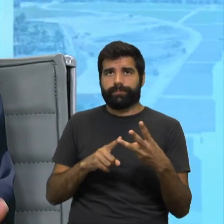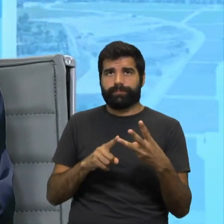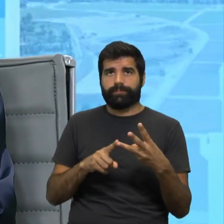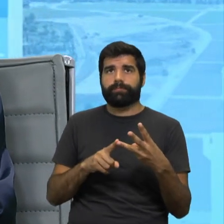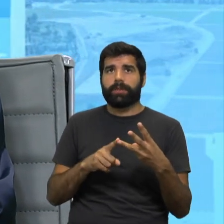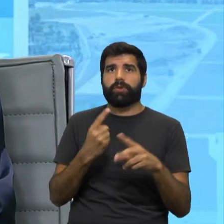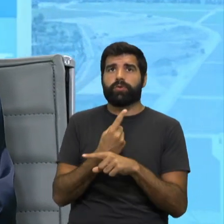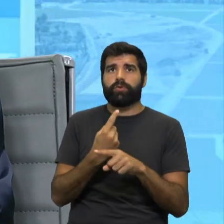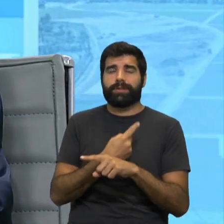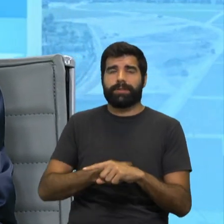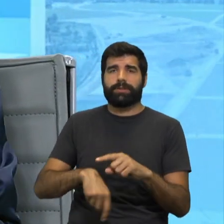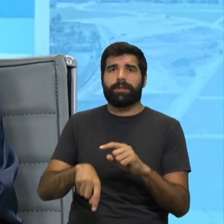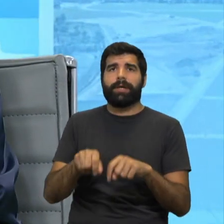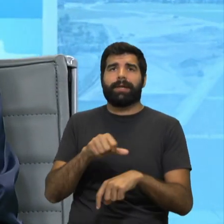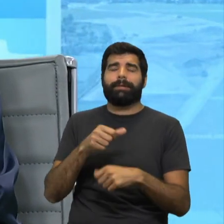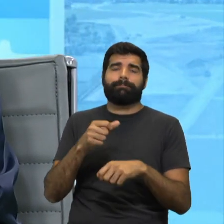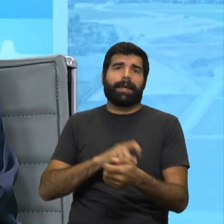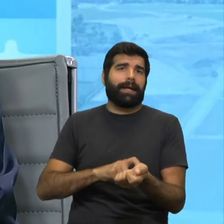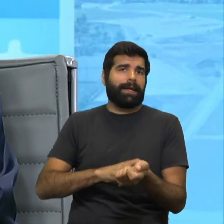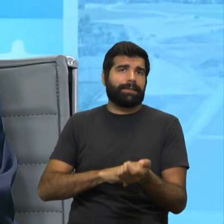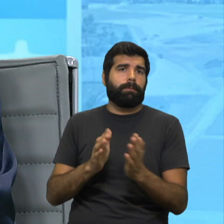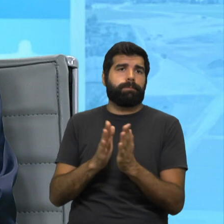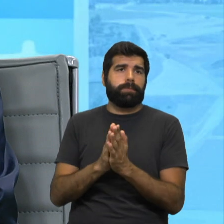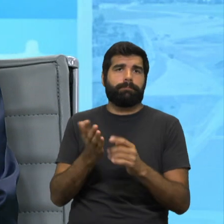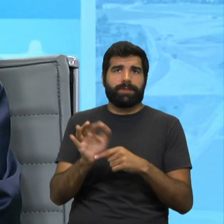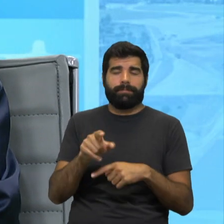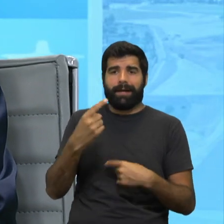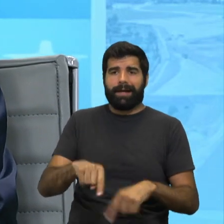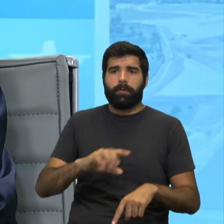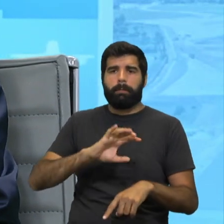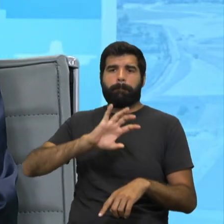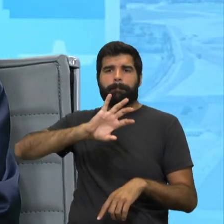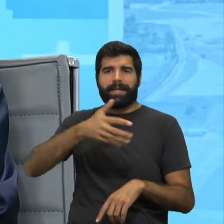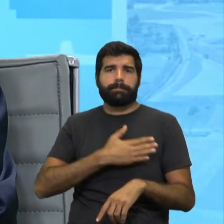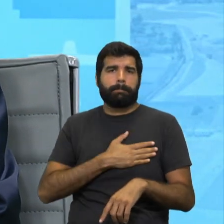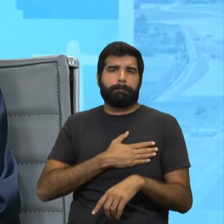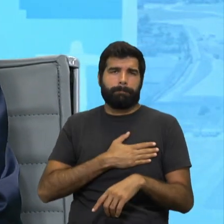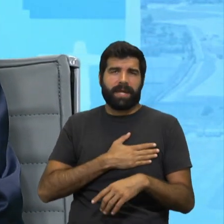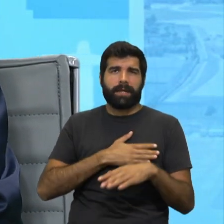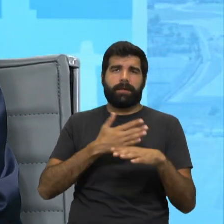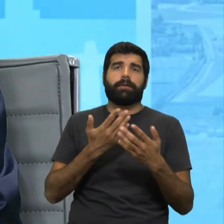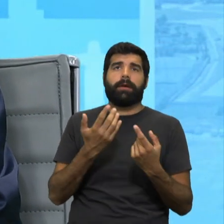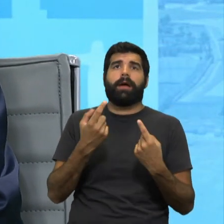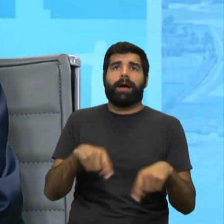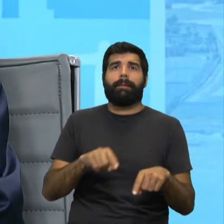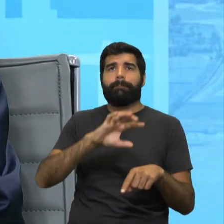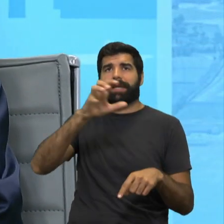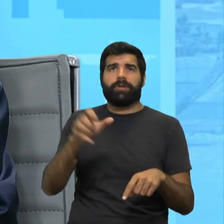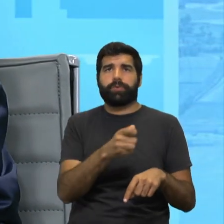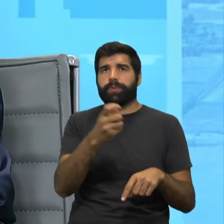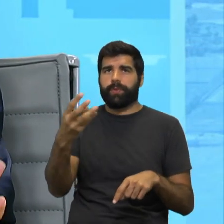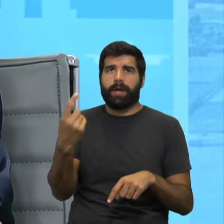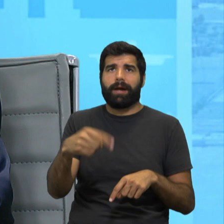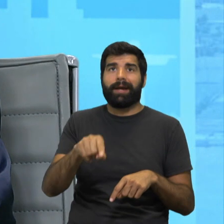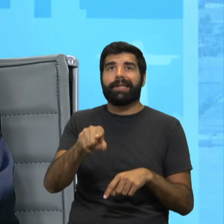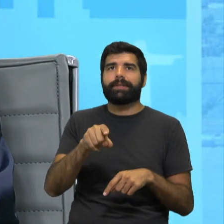questões étnico-religiosas. Portanto, nós temos os nacionalismos, digamos desta forma, que existem neste momento em vários países do mundo. E essas